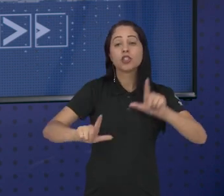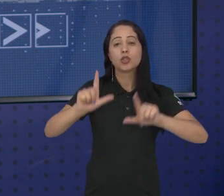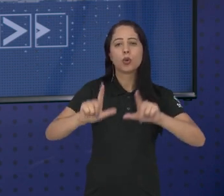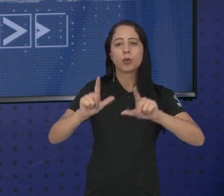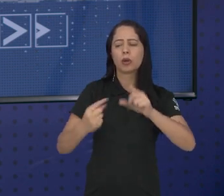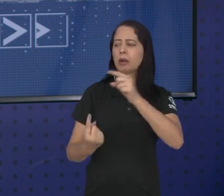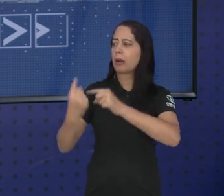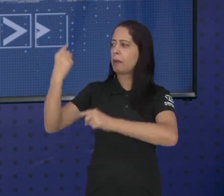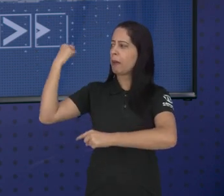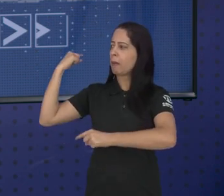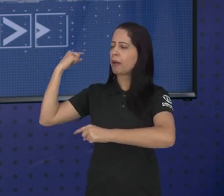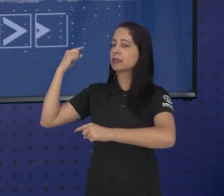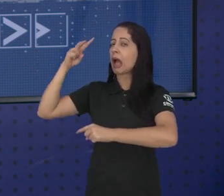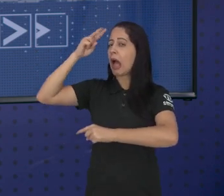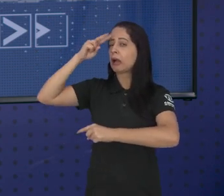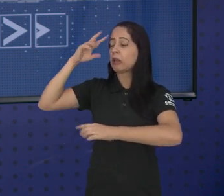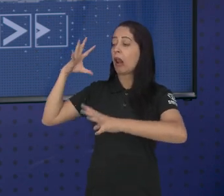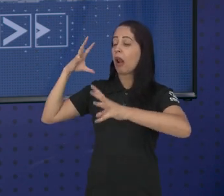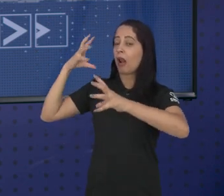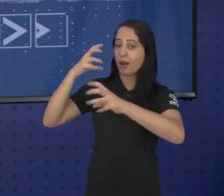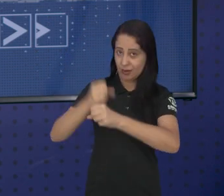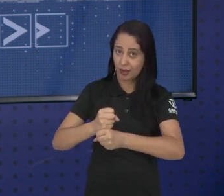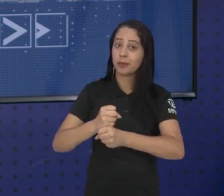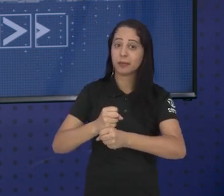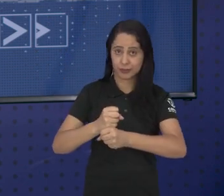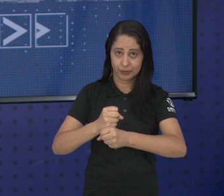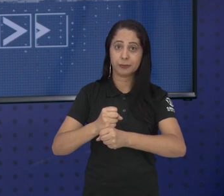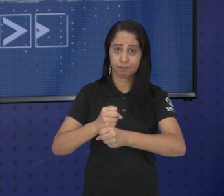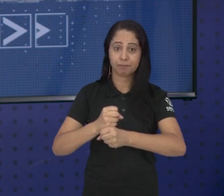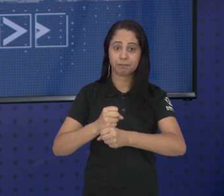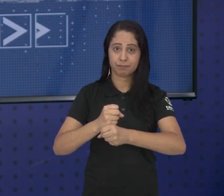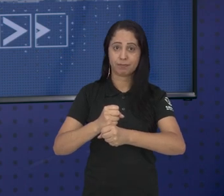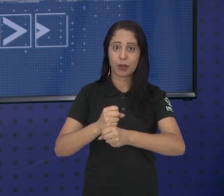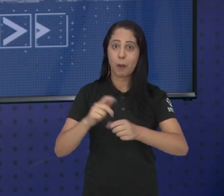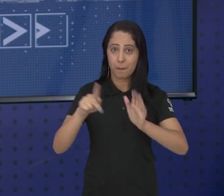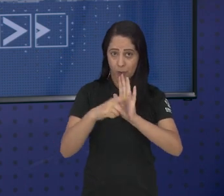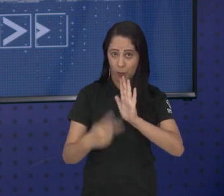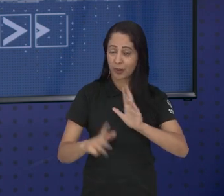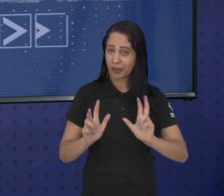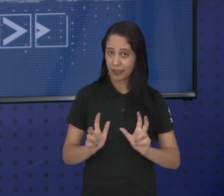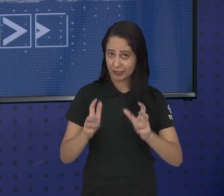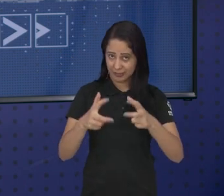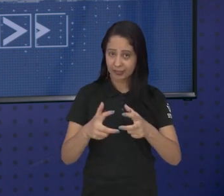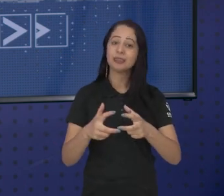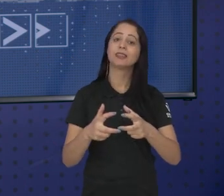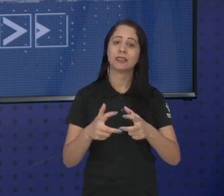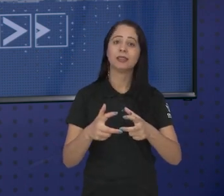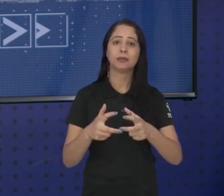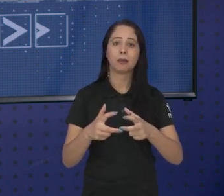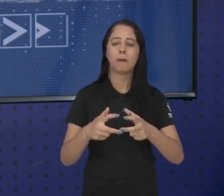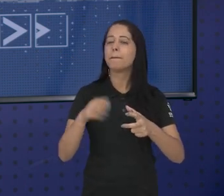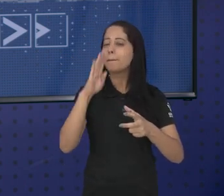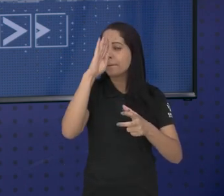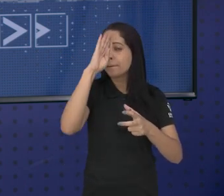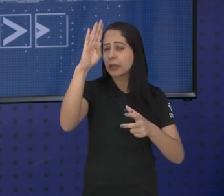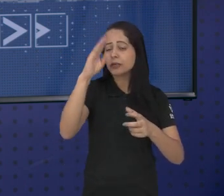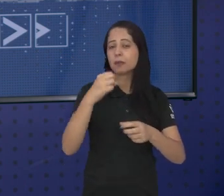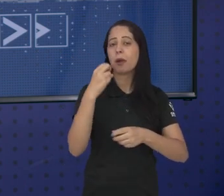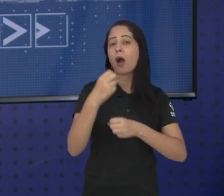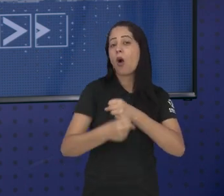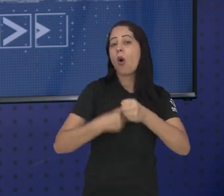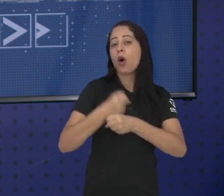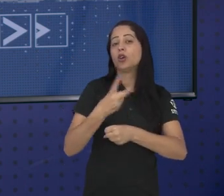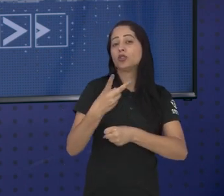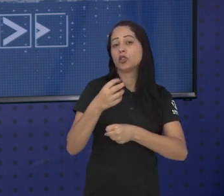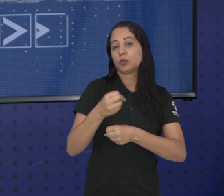conferir por aqui uma retrospectiva com algumas das matérias produzidas pela nossa equipe de reportagem e que foram destaques durante